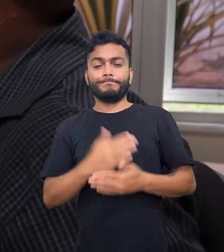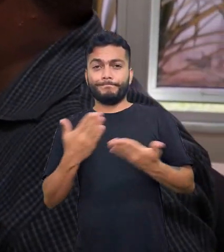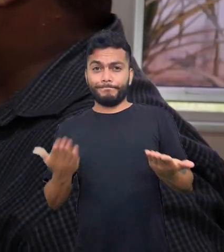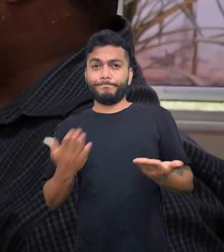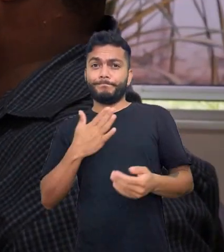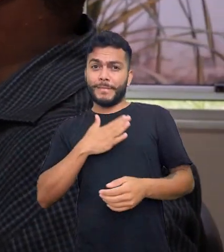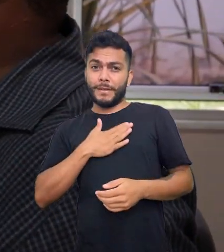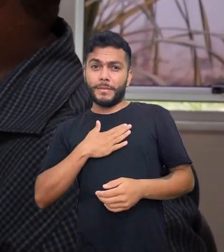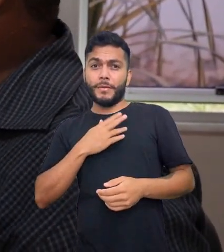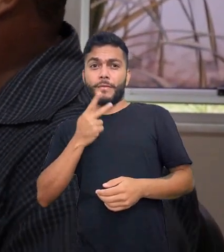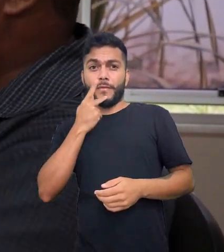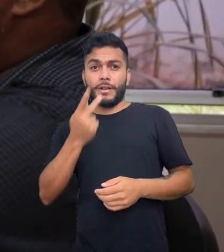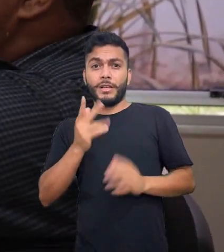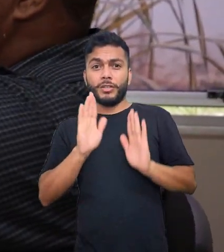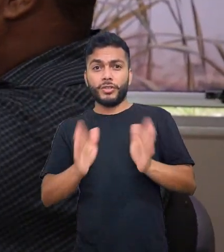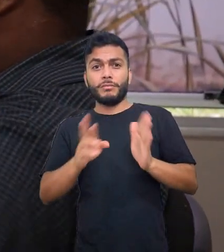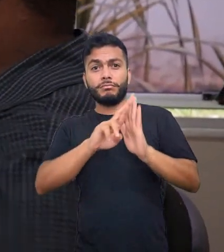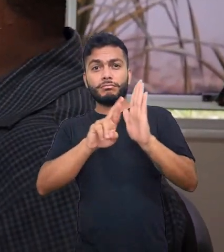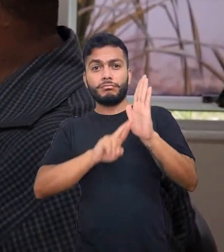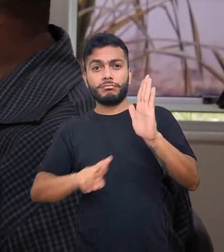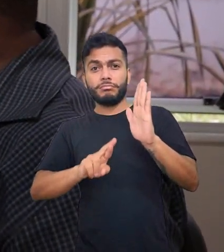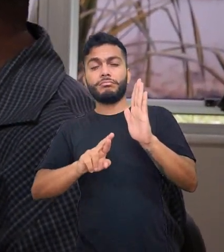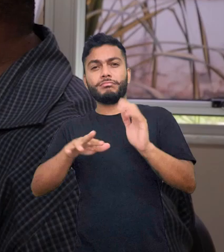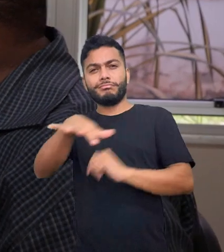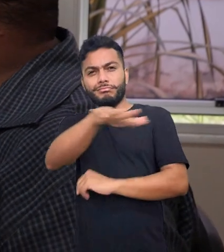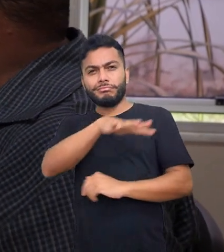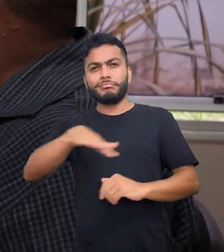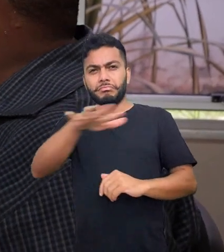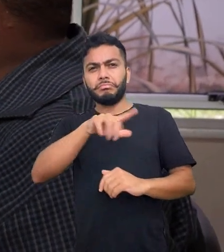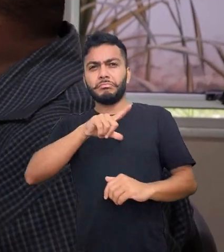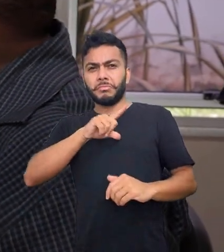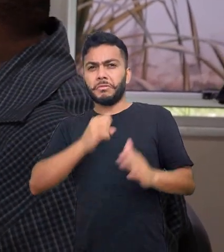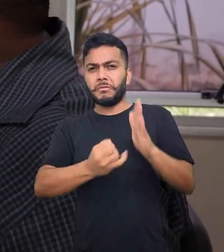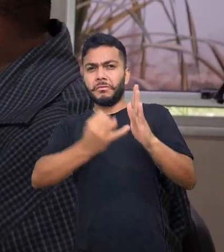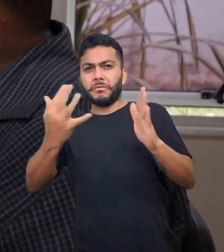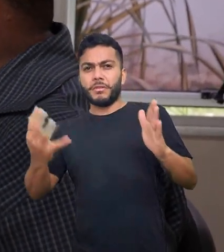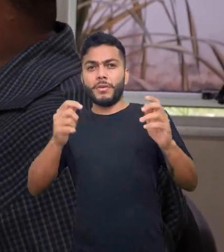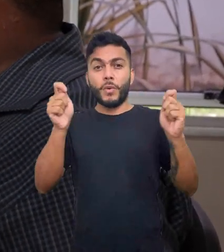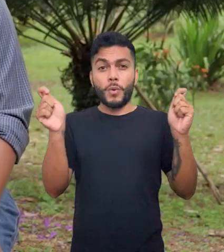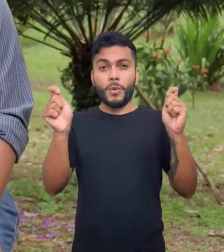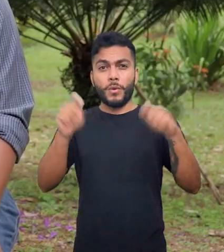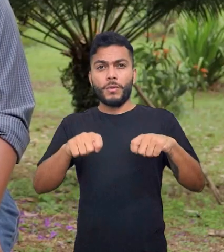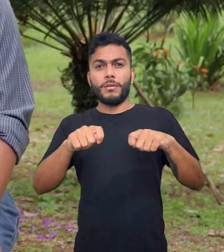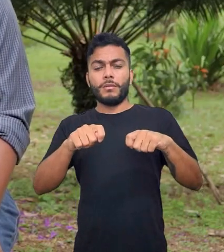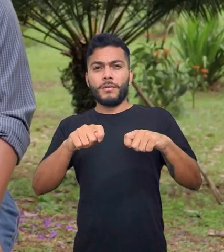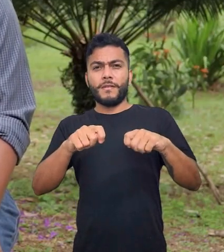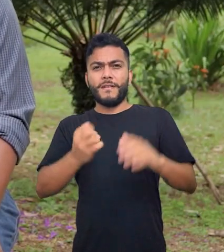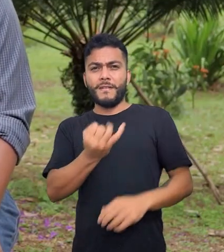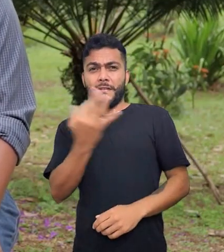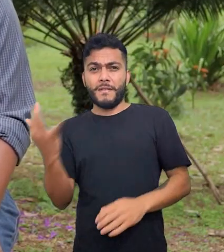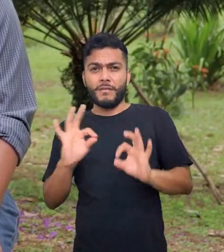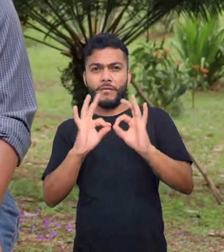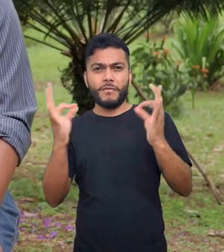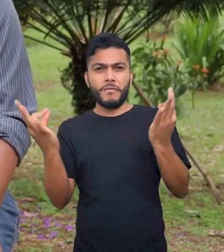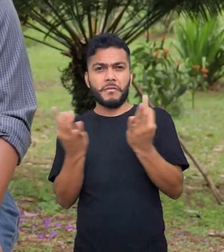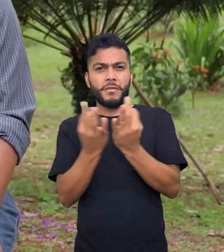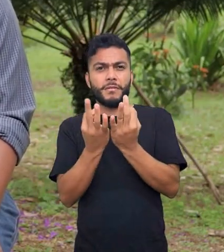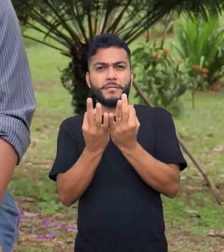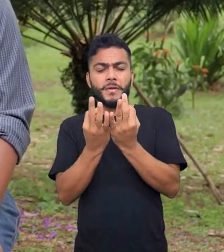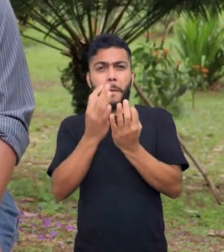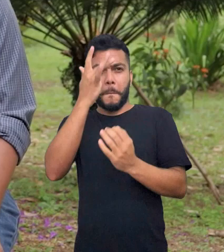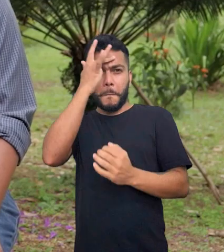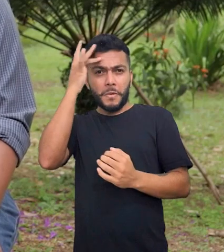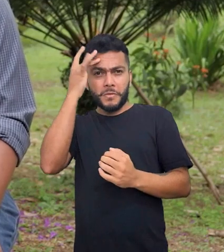possibilidades. Muitas famílias, muitas pessoas que acessam esse espaço têm em sua origem